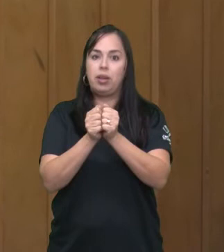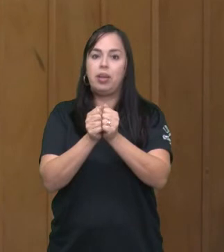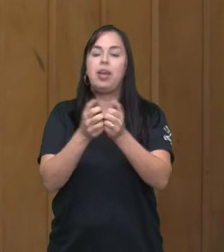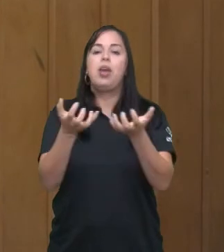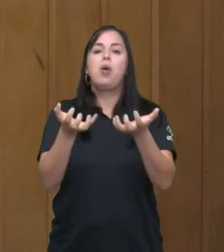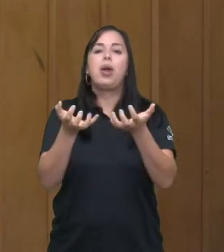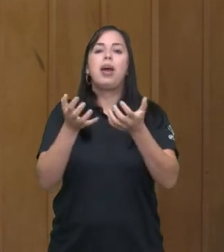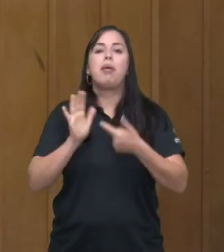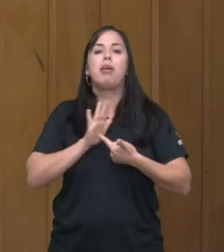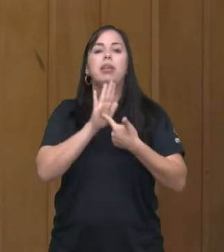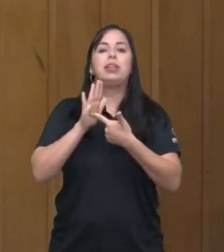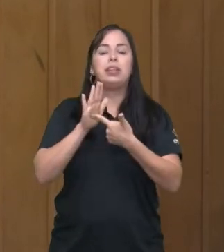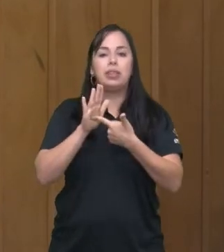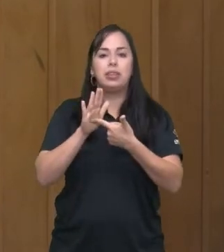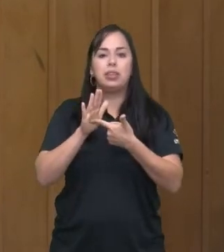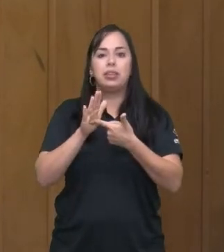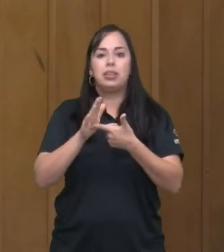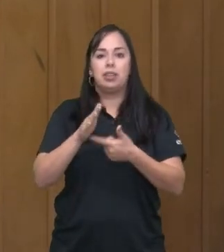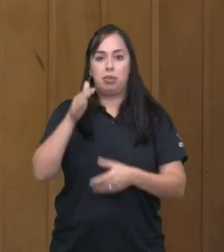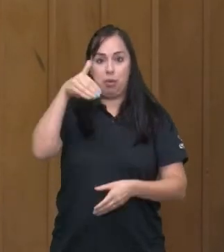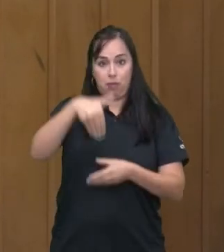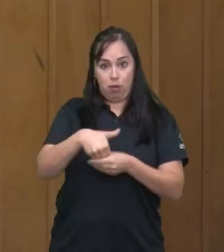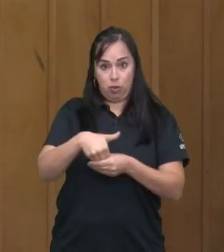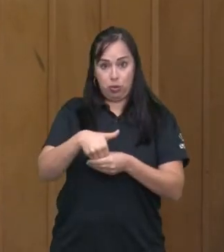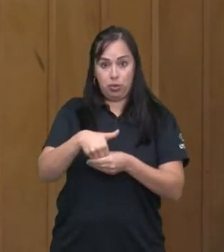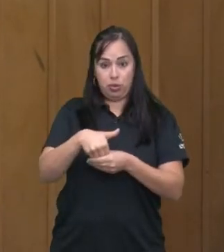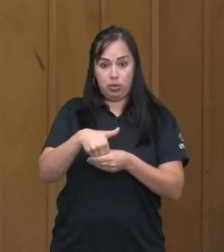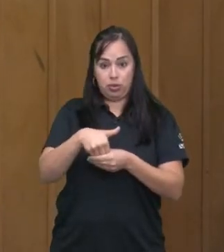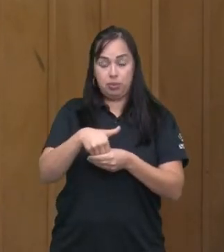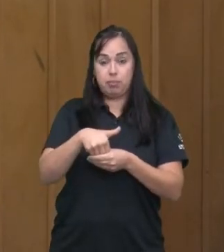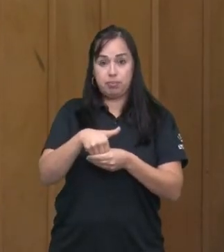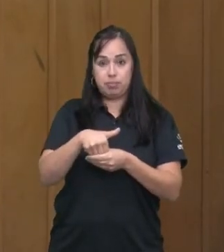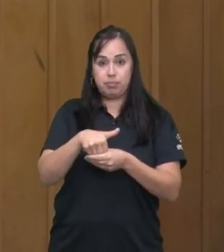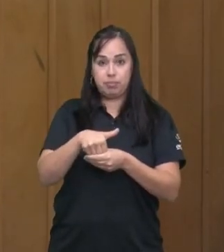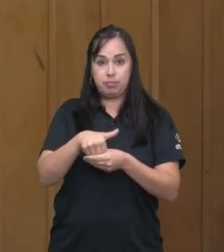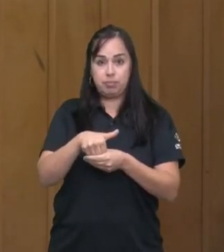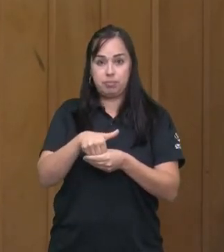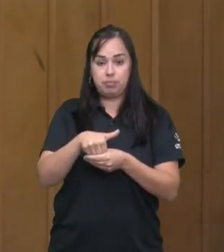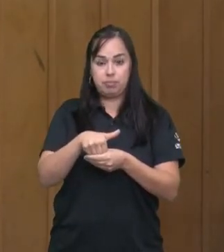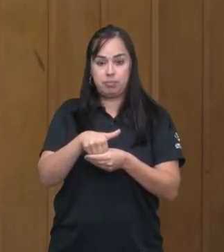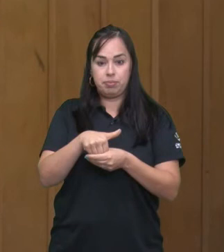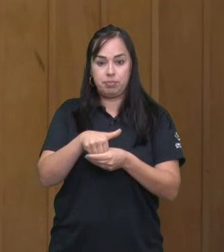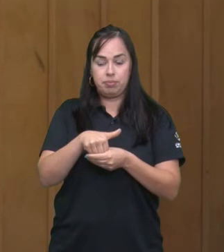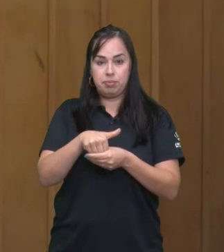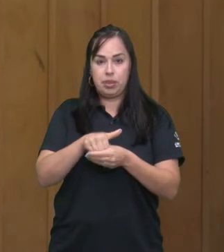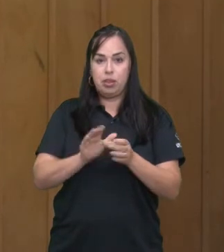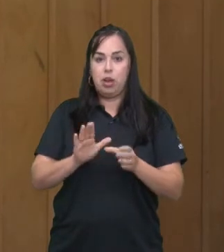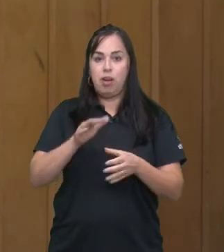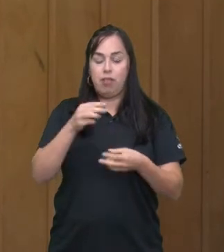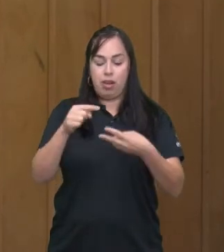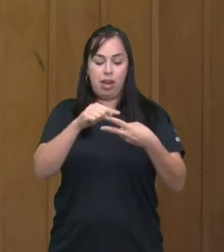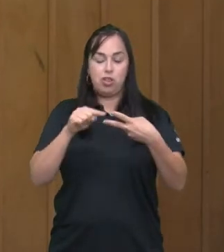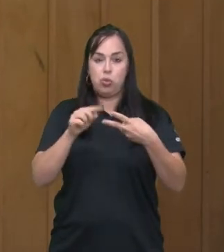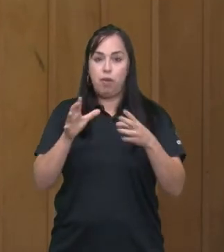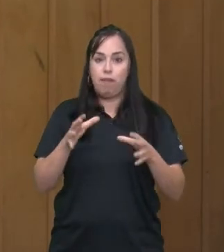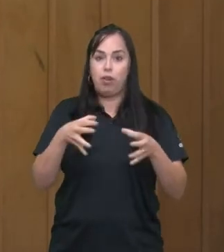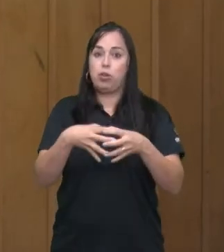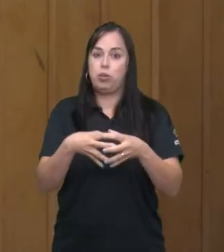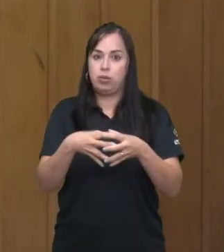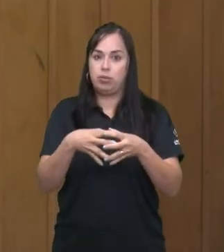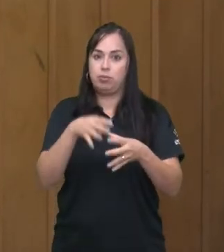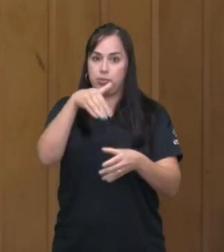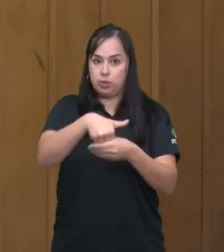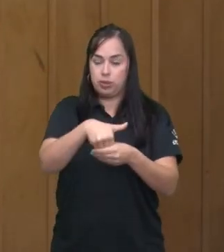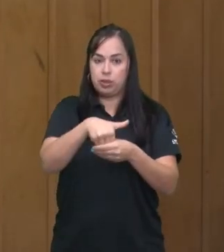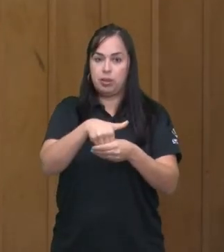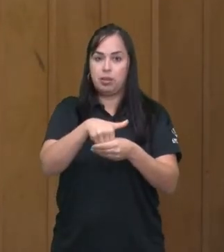deixar registrado que o meu voto aquele dia, por ter sido no global das votações, ele não tem